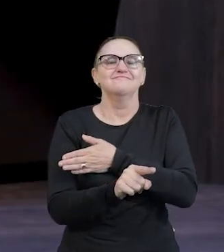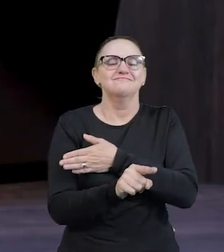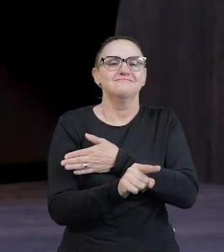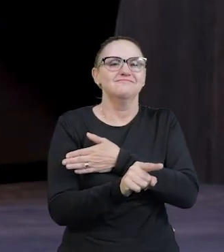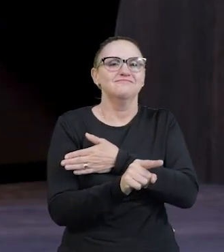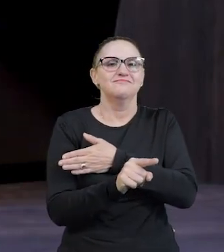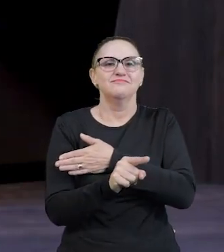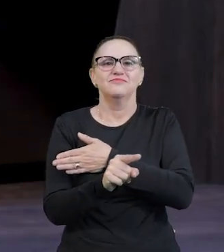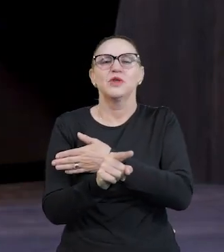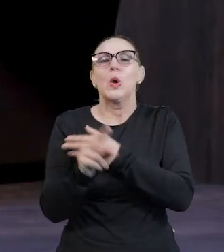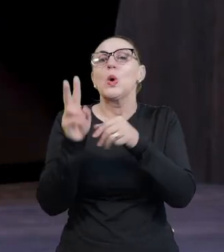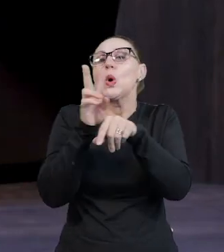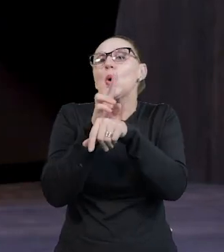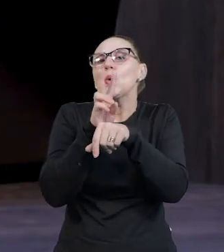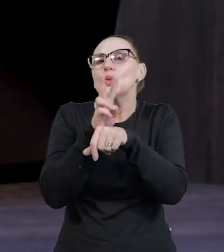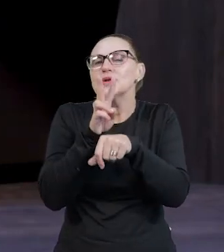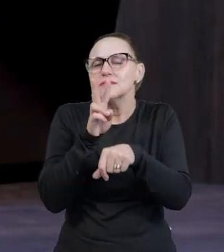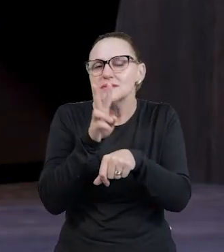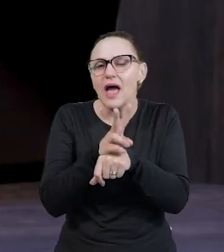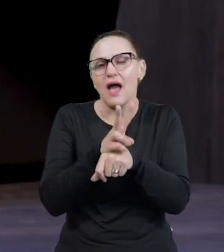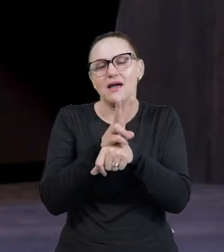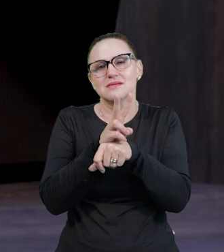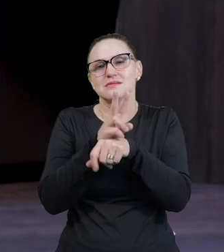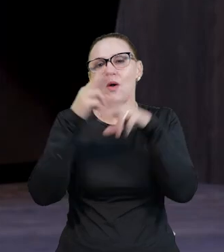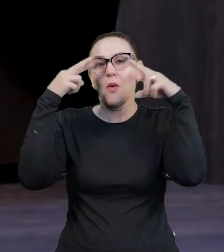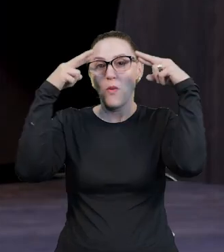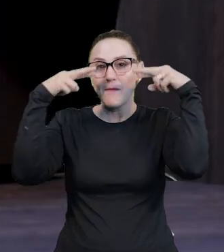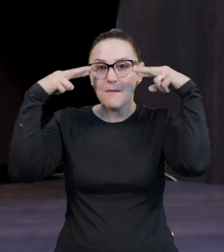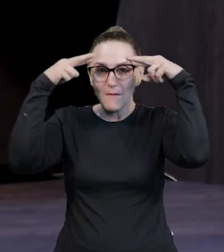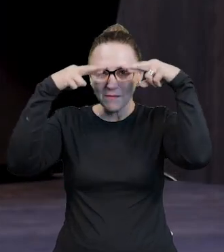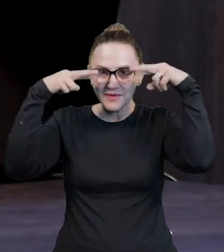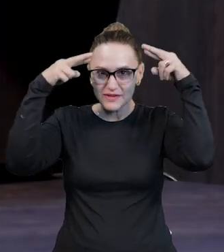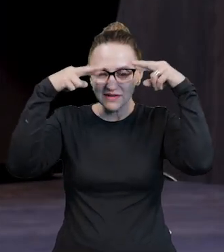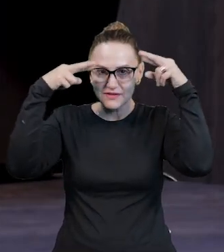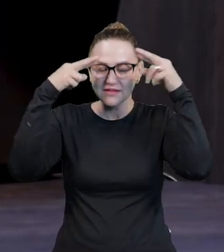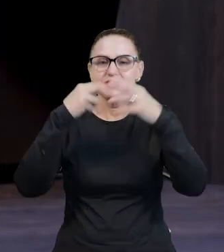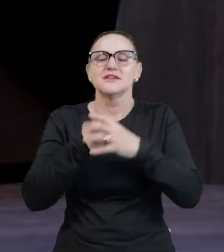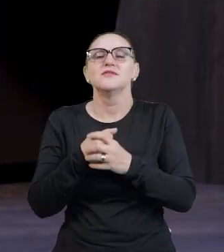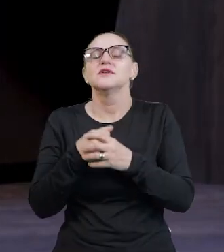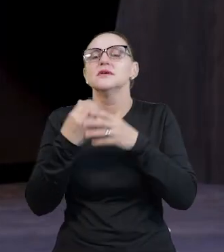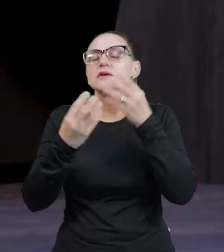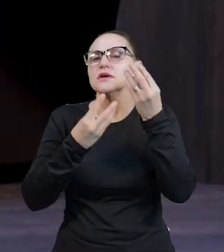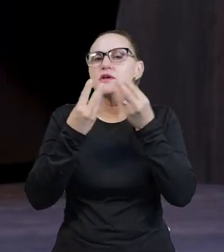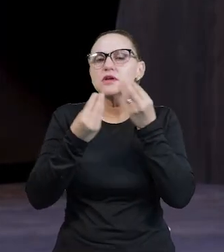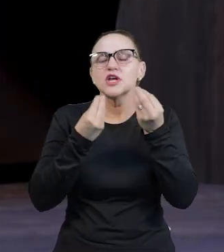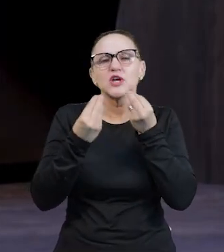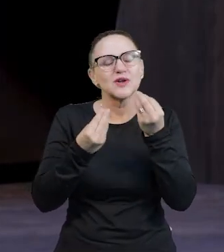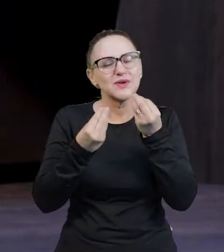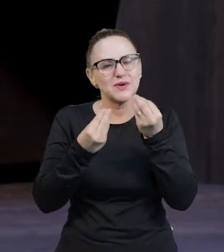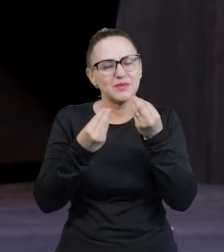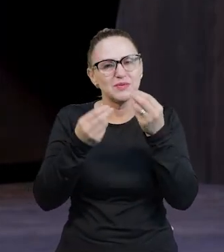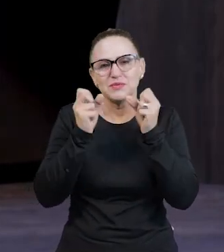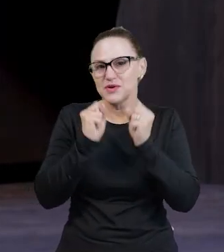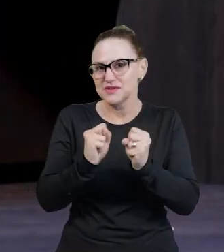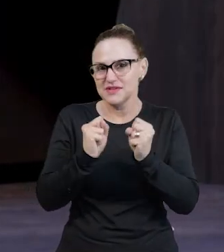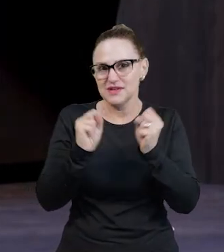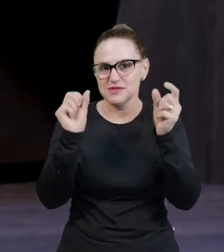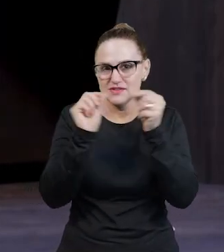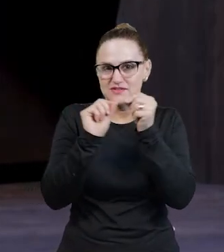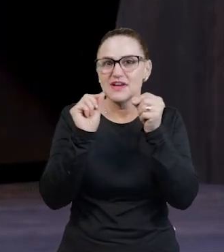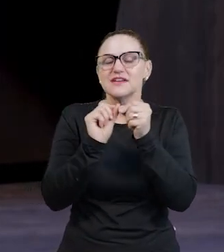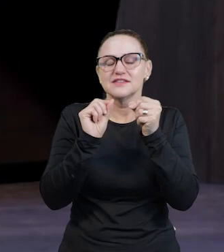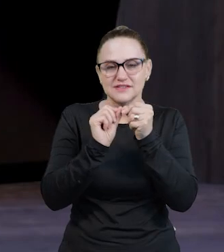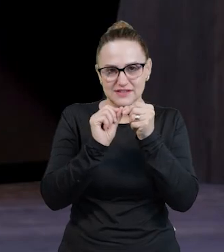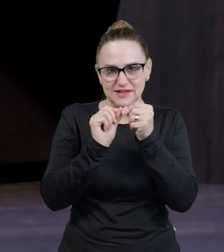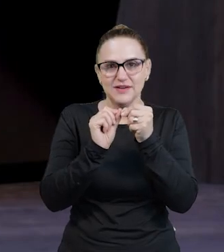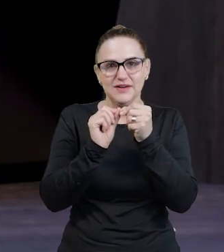com cautela, com princípios, com observação de como a gente pode resolver essa demanda que está